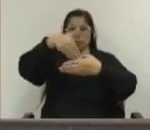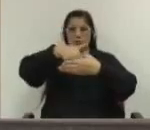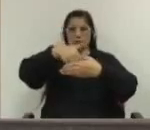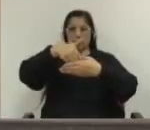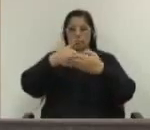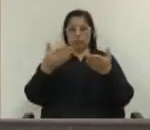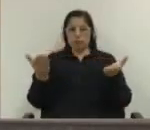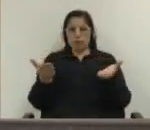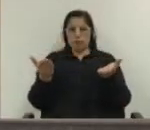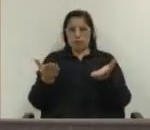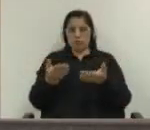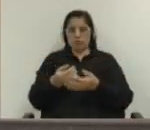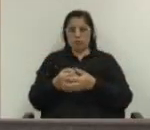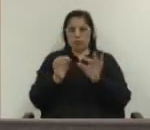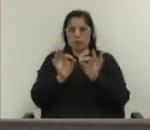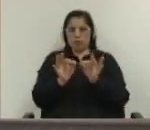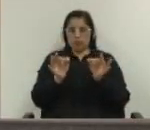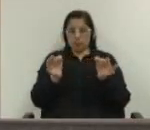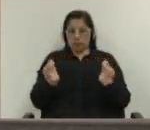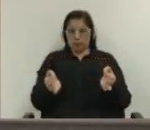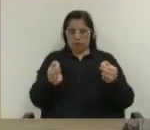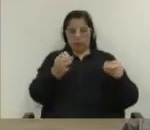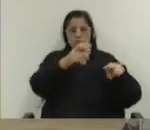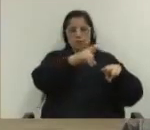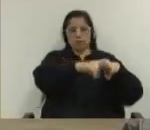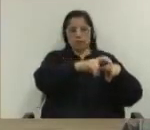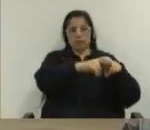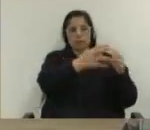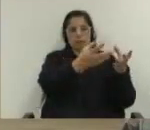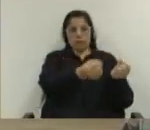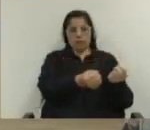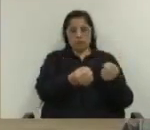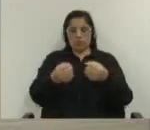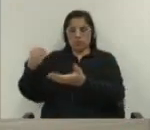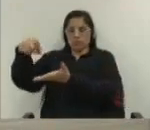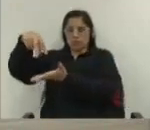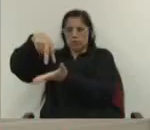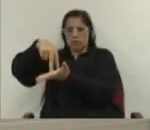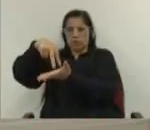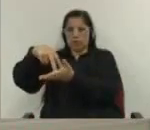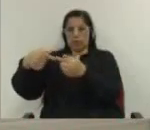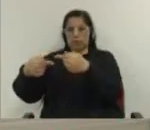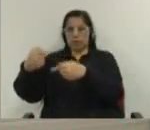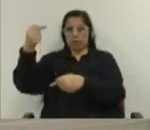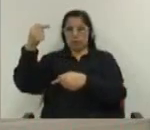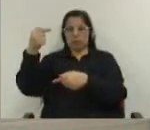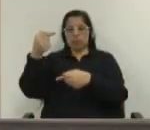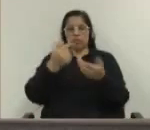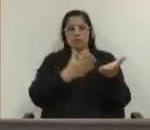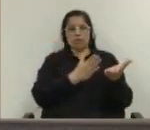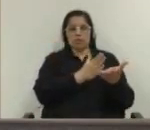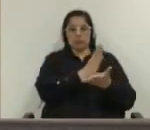e a votação é simbólica. Os sentados aprovam e os de pé rejeitam. Está aprovada a ata do